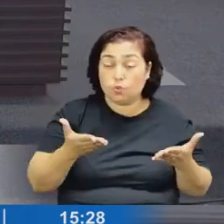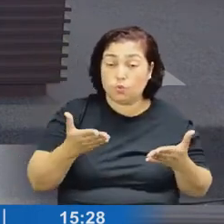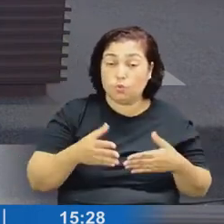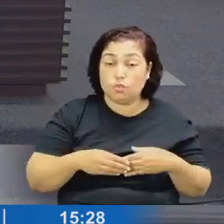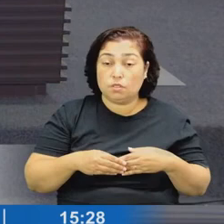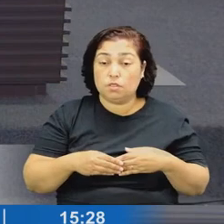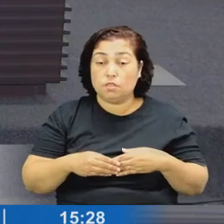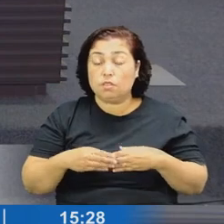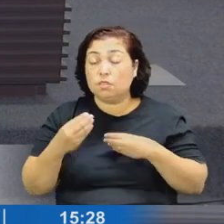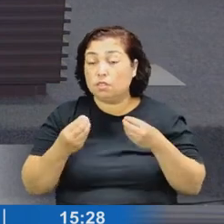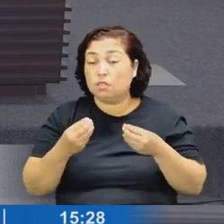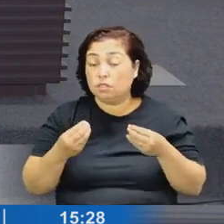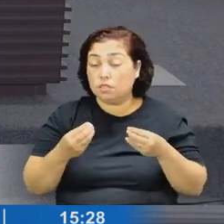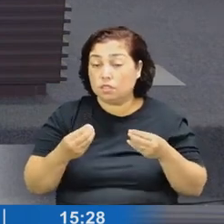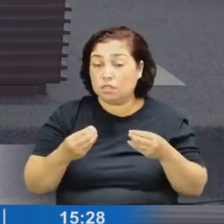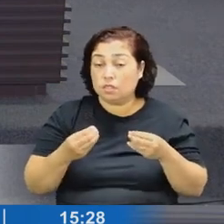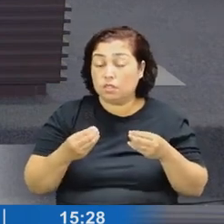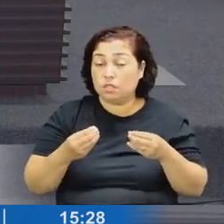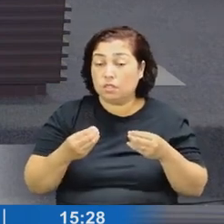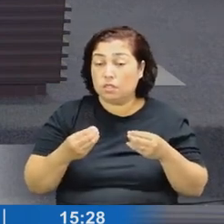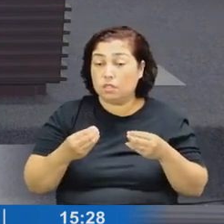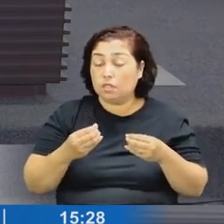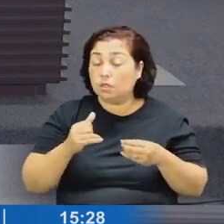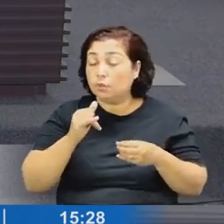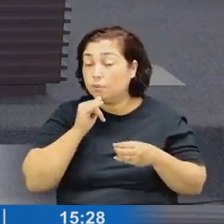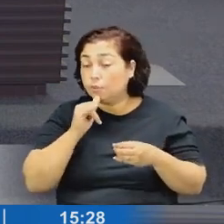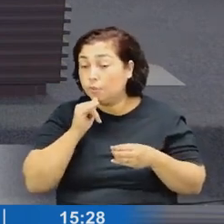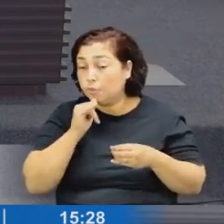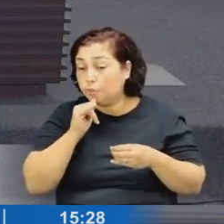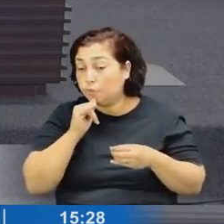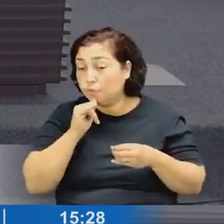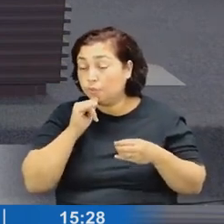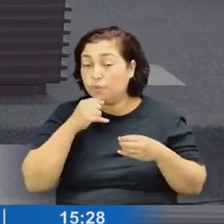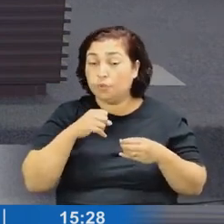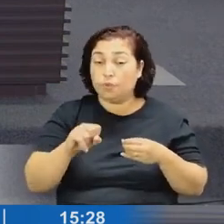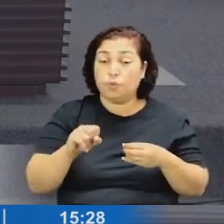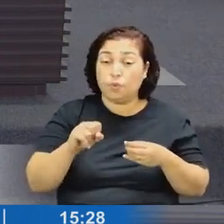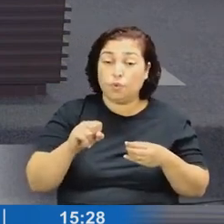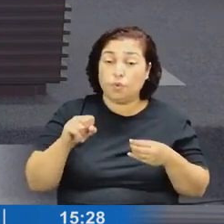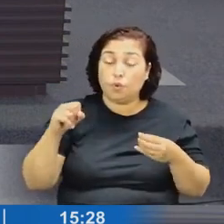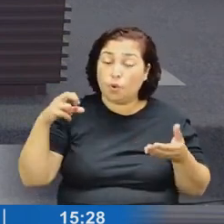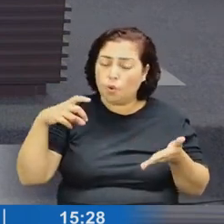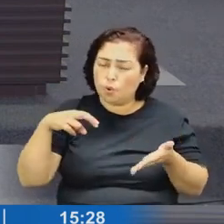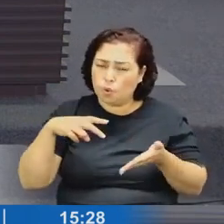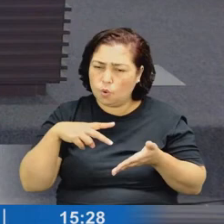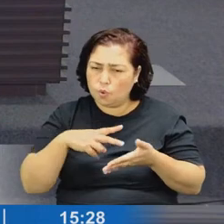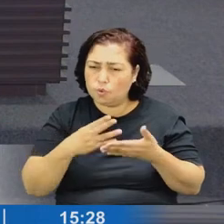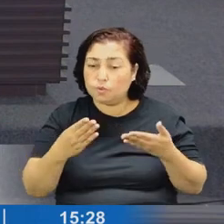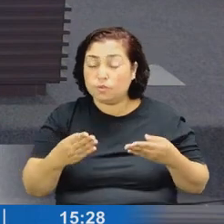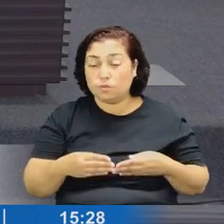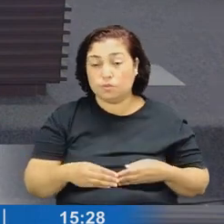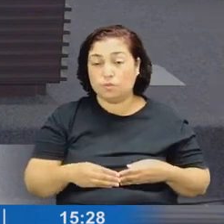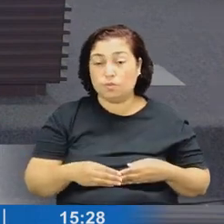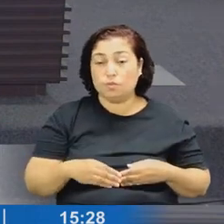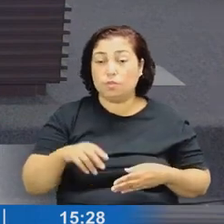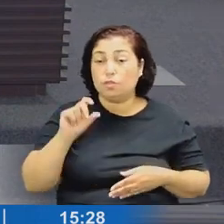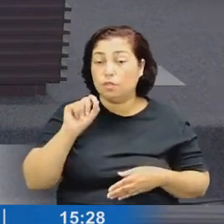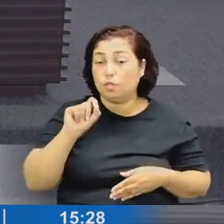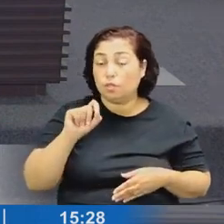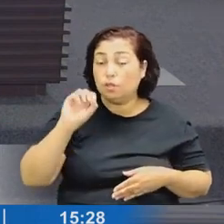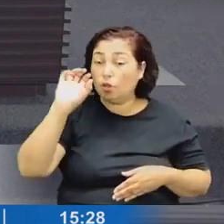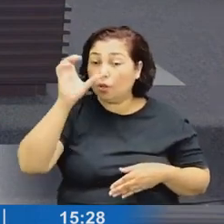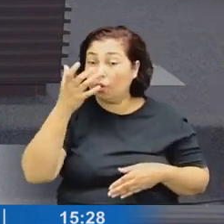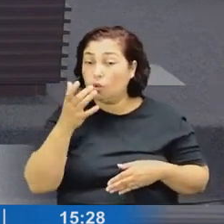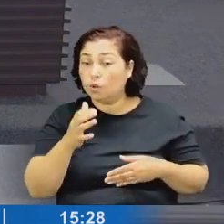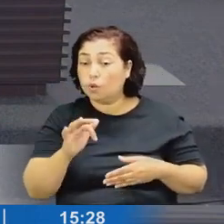num Vagão de Trem andando você sair correndo para tentar pular dentro do trem andando isso que está acontecendo no